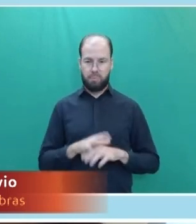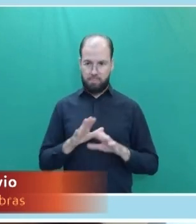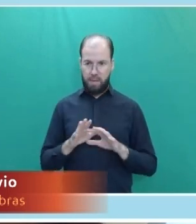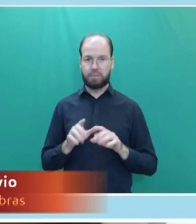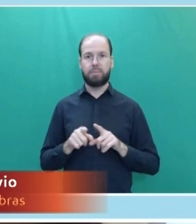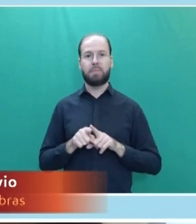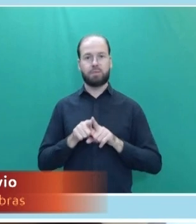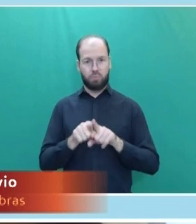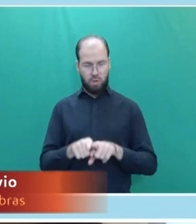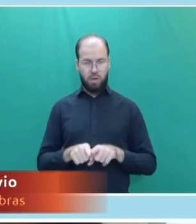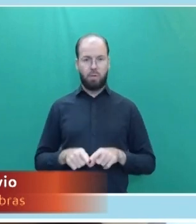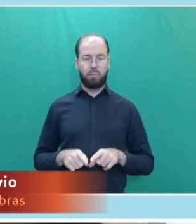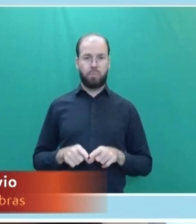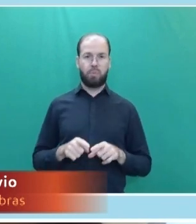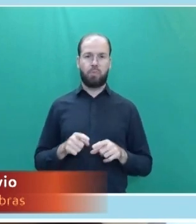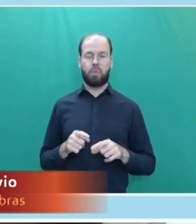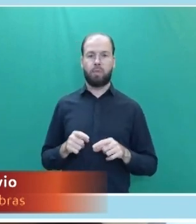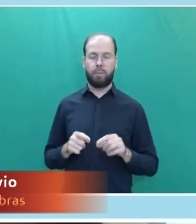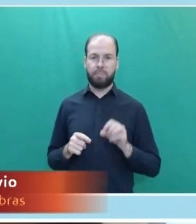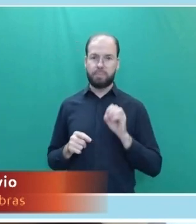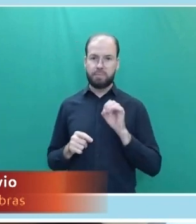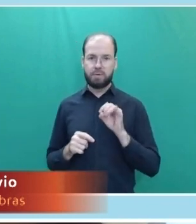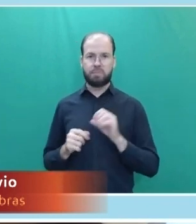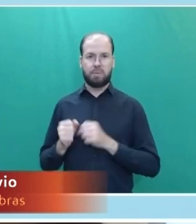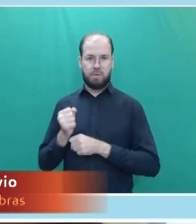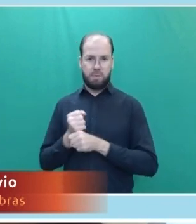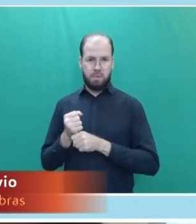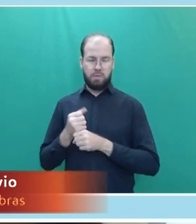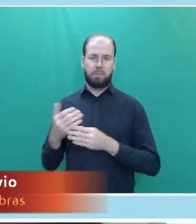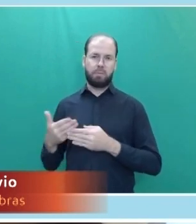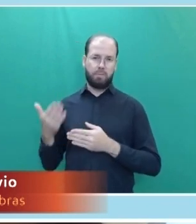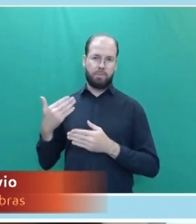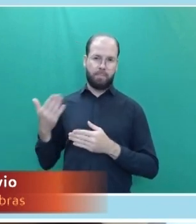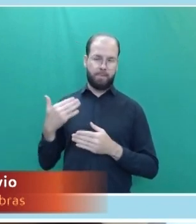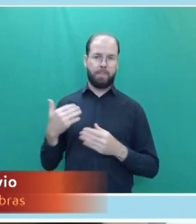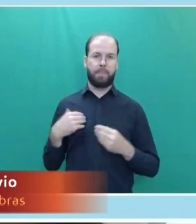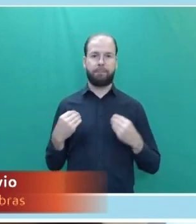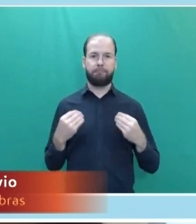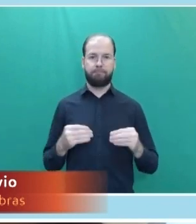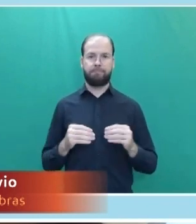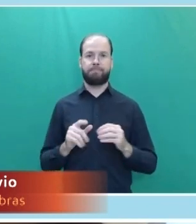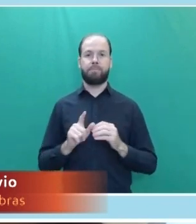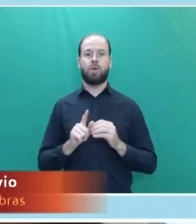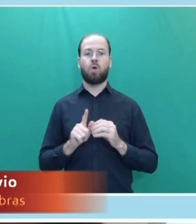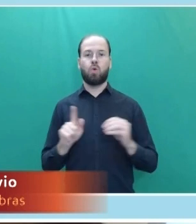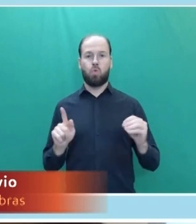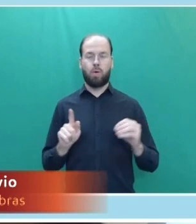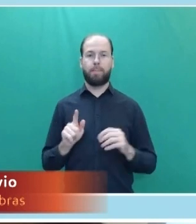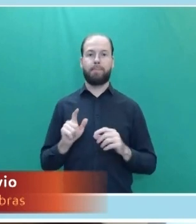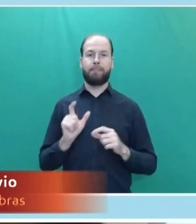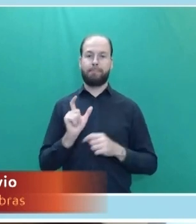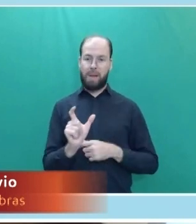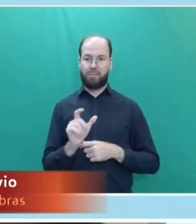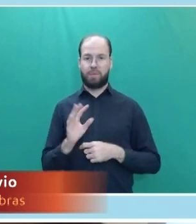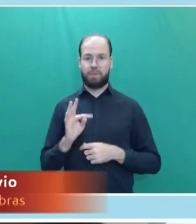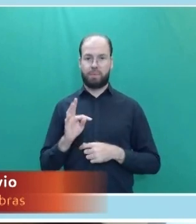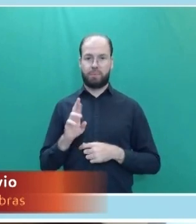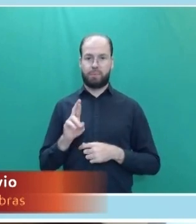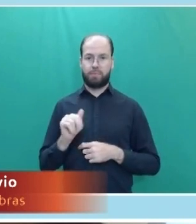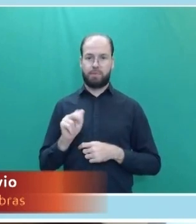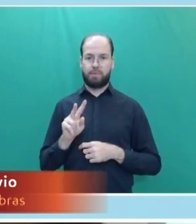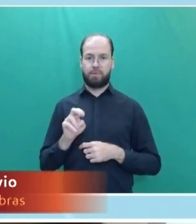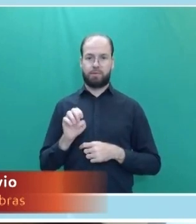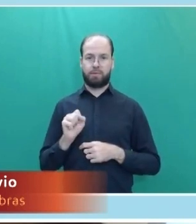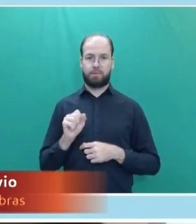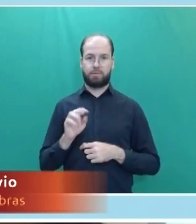tempo, quando há alguns anos atrás eu colocava no Google a palavra travesti, as imagens